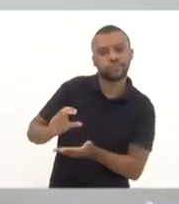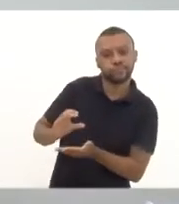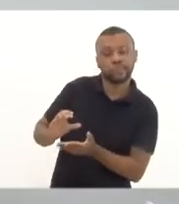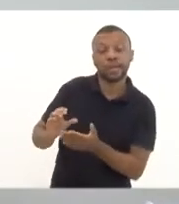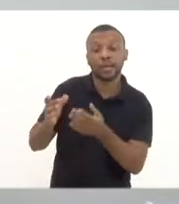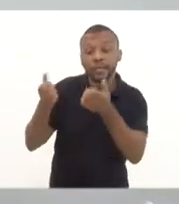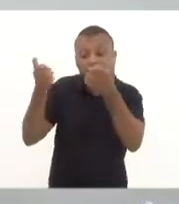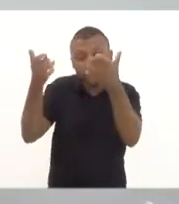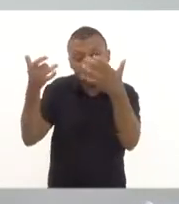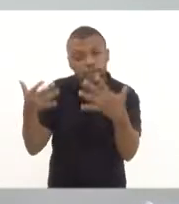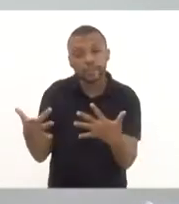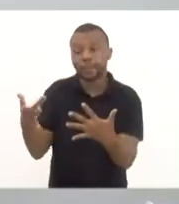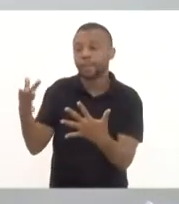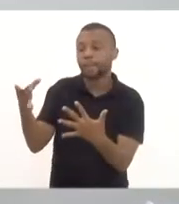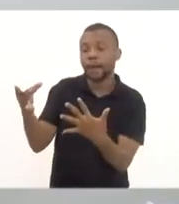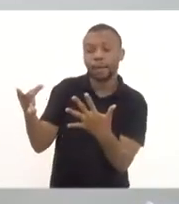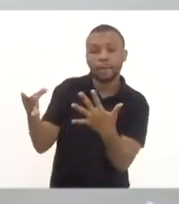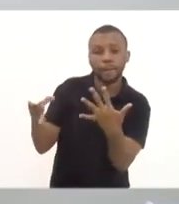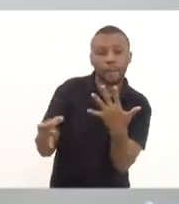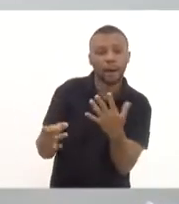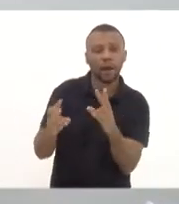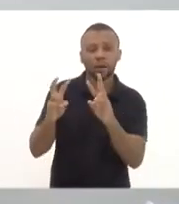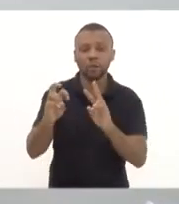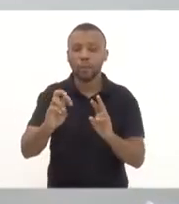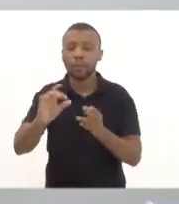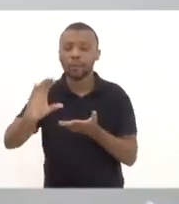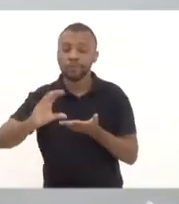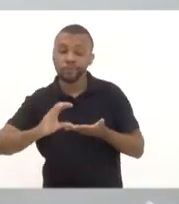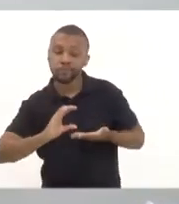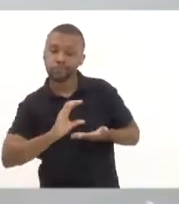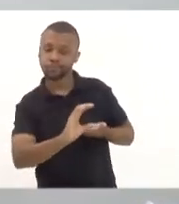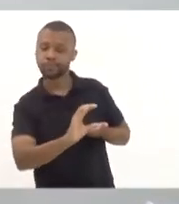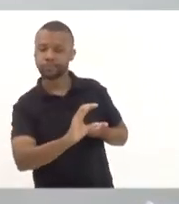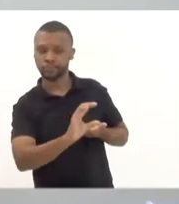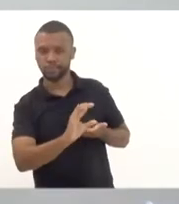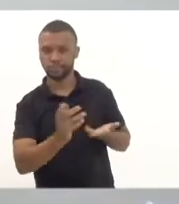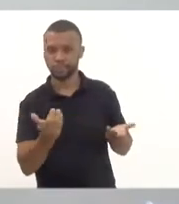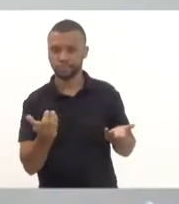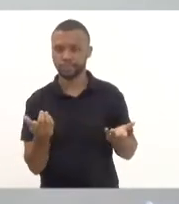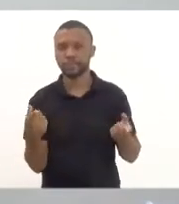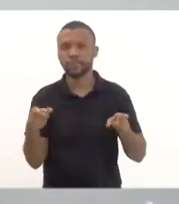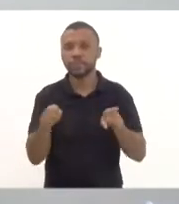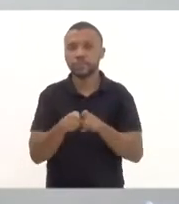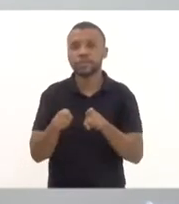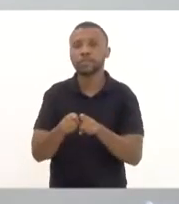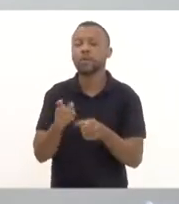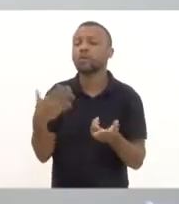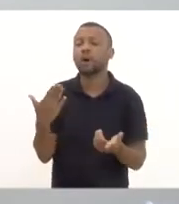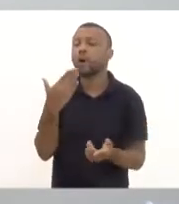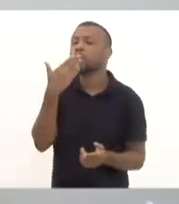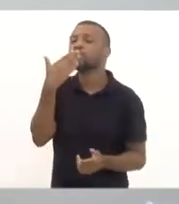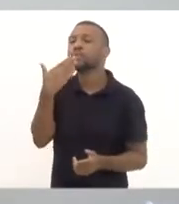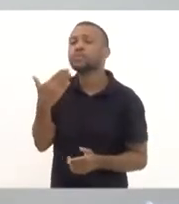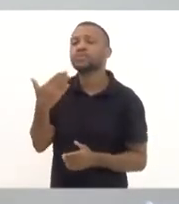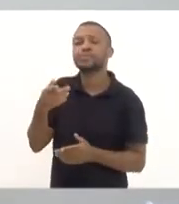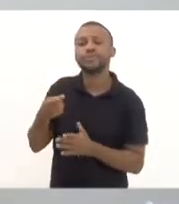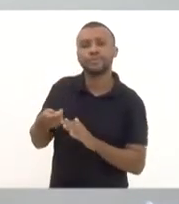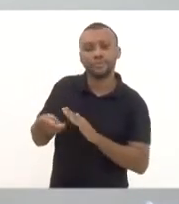detalhadamente sobre os investimentos realizados no mínimo tipo de investimento